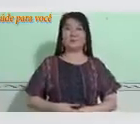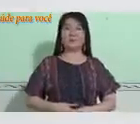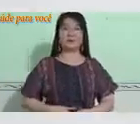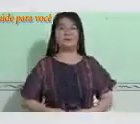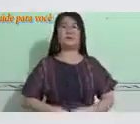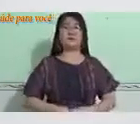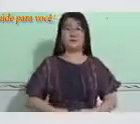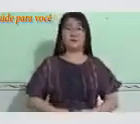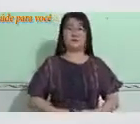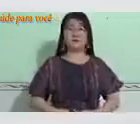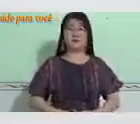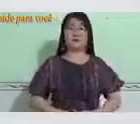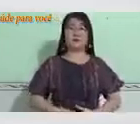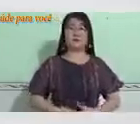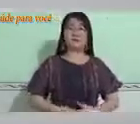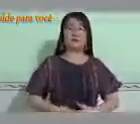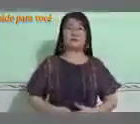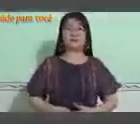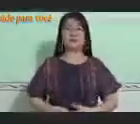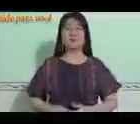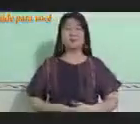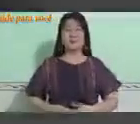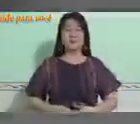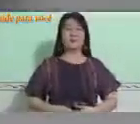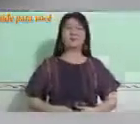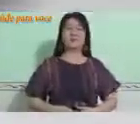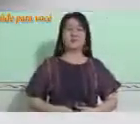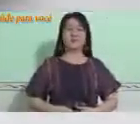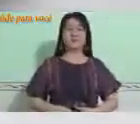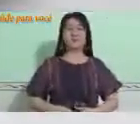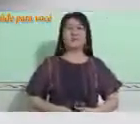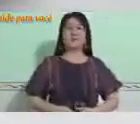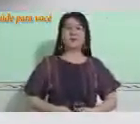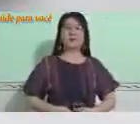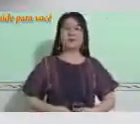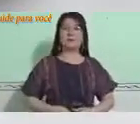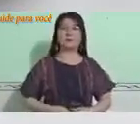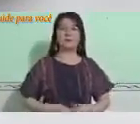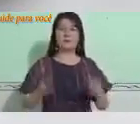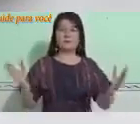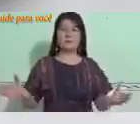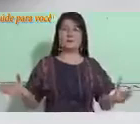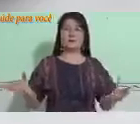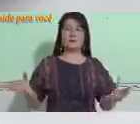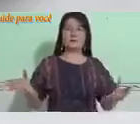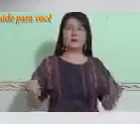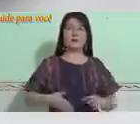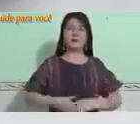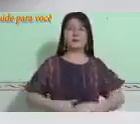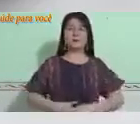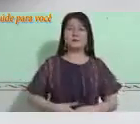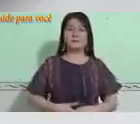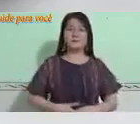É recomendado também manter a hidratação, bebendo 2 litros de água por dia, e evitar o